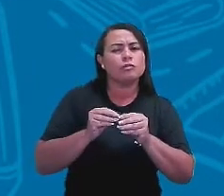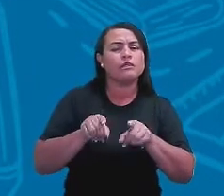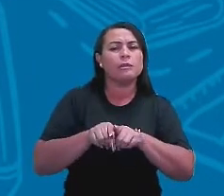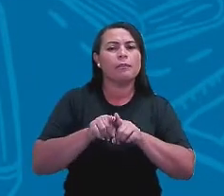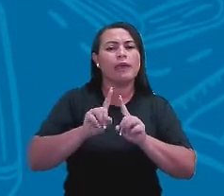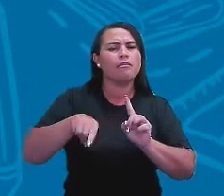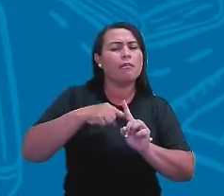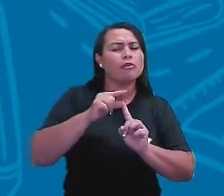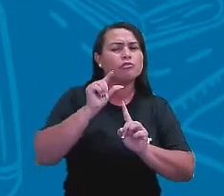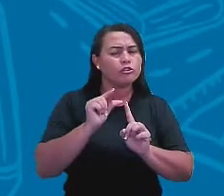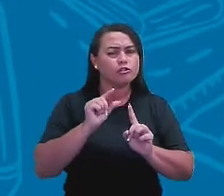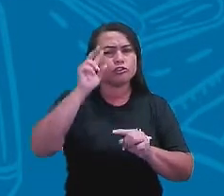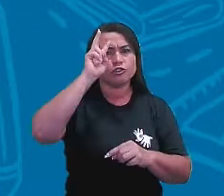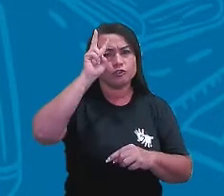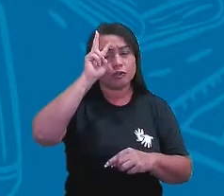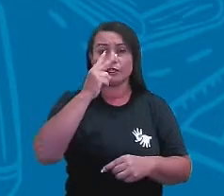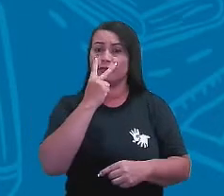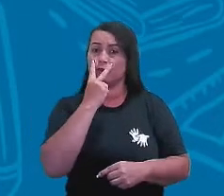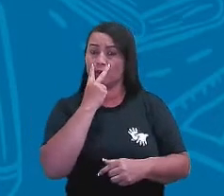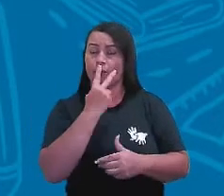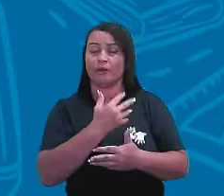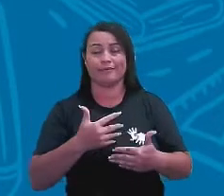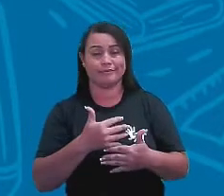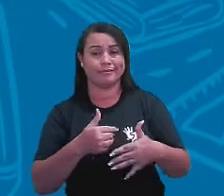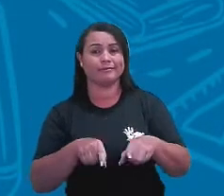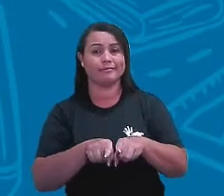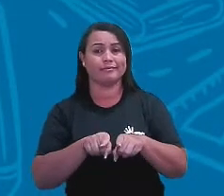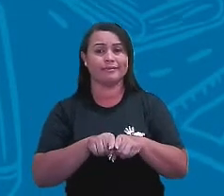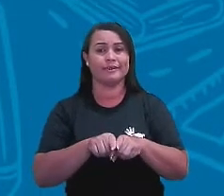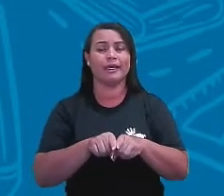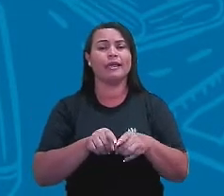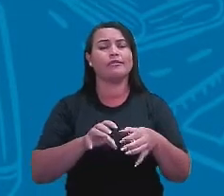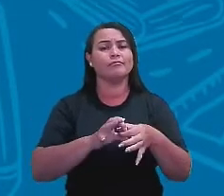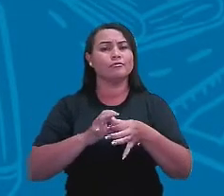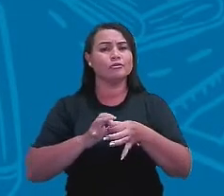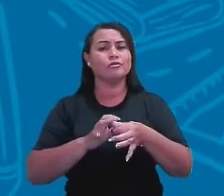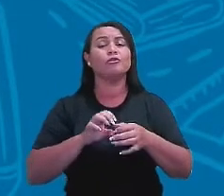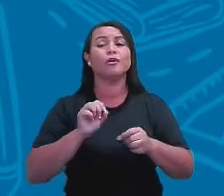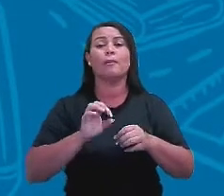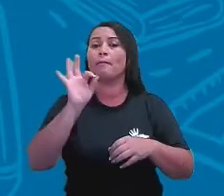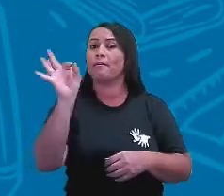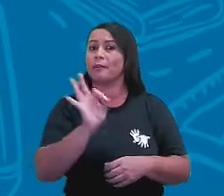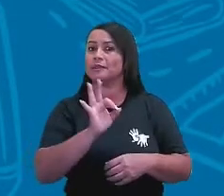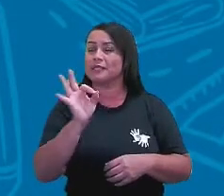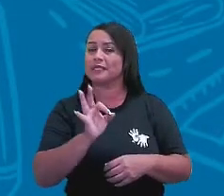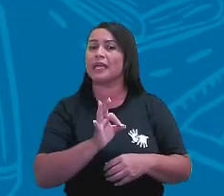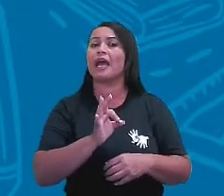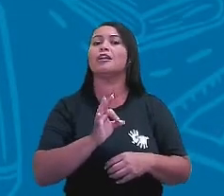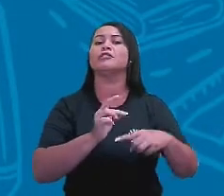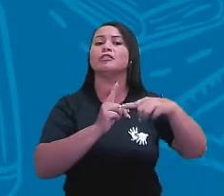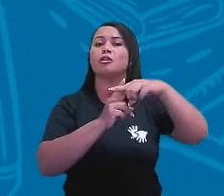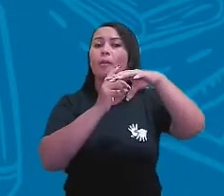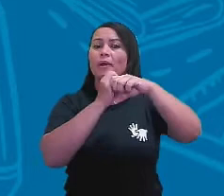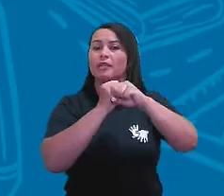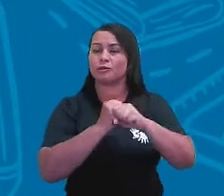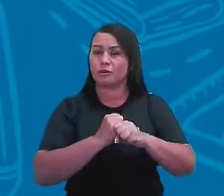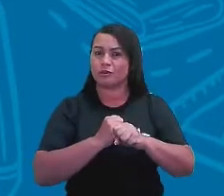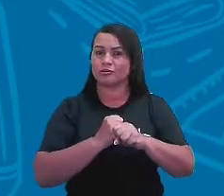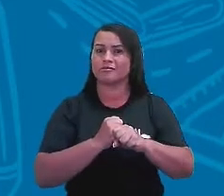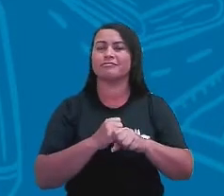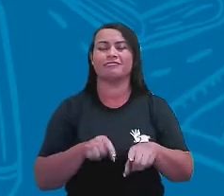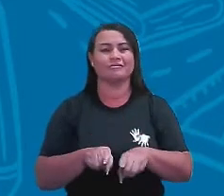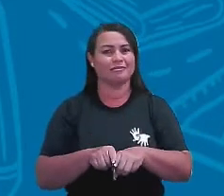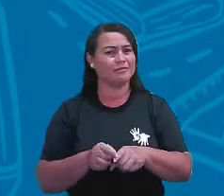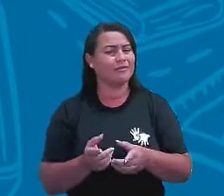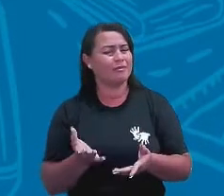Santo Antão. E a gente vai trazer aí, associado a esse histórico, porcentagem e operações básicas. Ok? Vamos